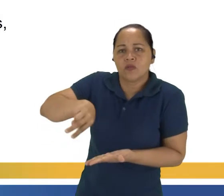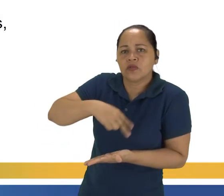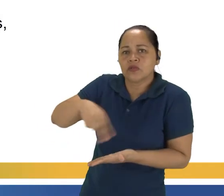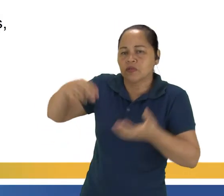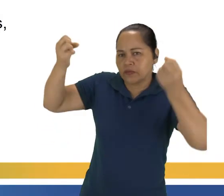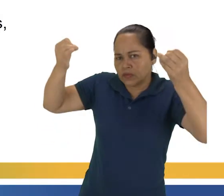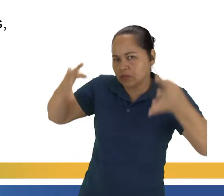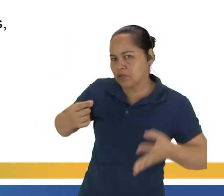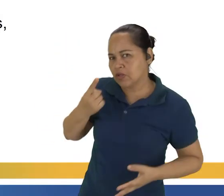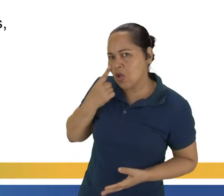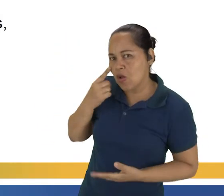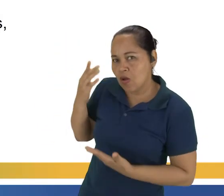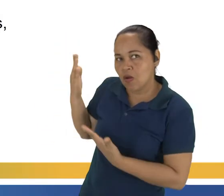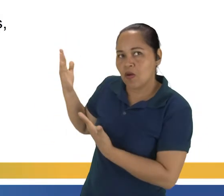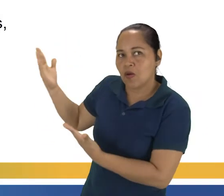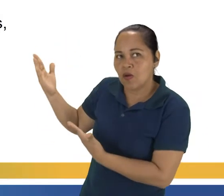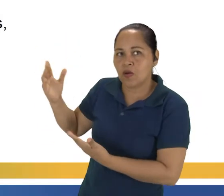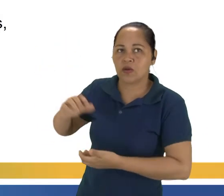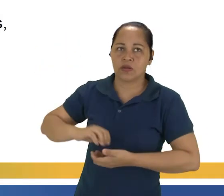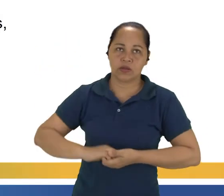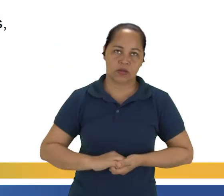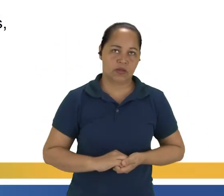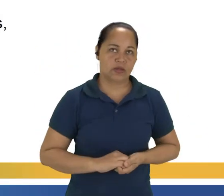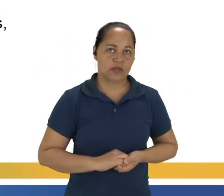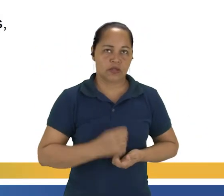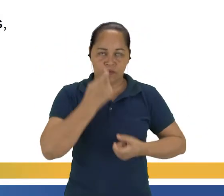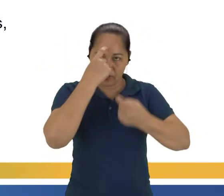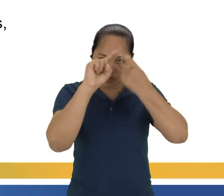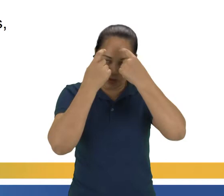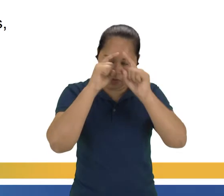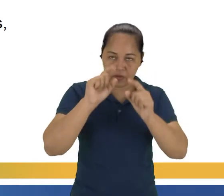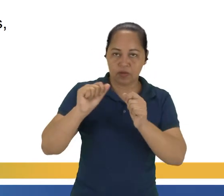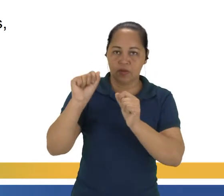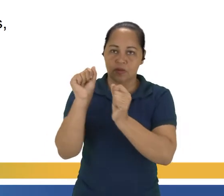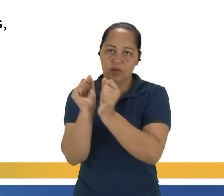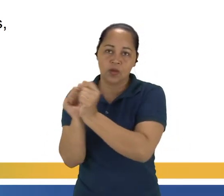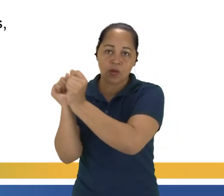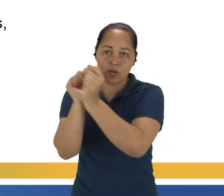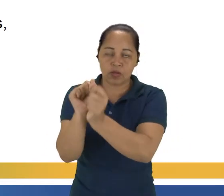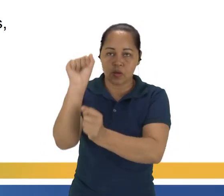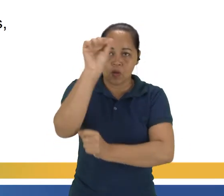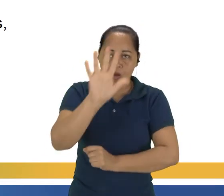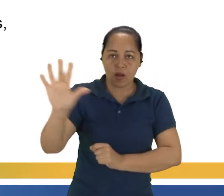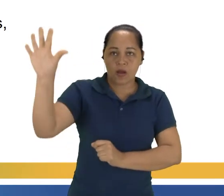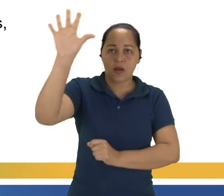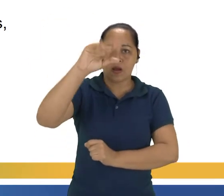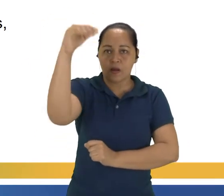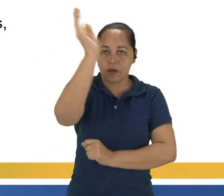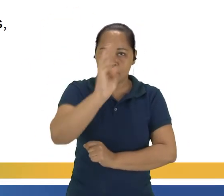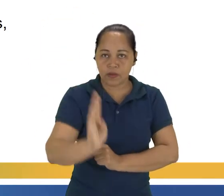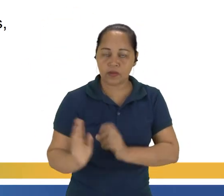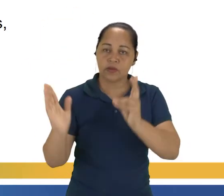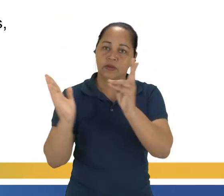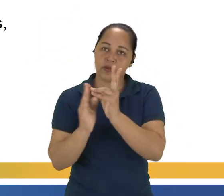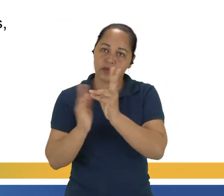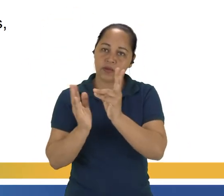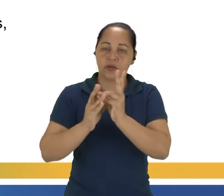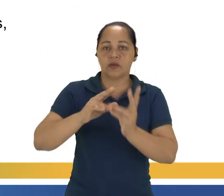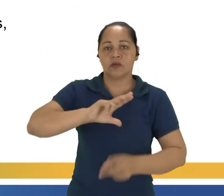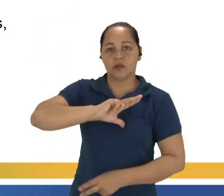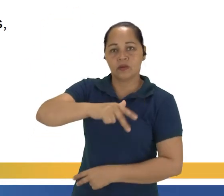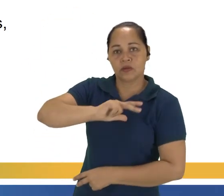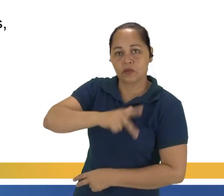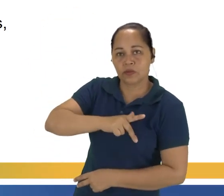lá atrás, né, dá uma olhada aí que temos a música criada pelos afro-brasileiros, é uma mistura de música portuguesa, indígena e africana, foi o que eu comentei,